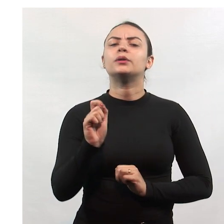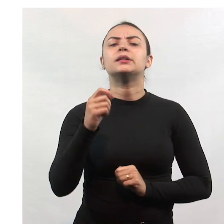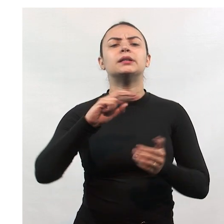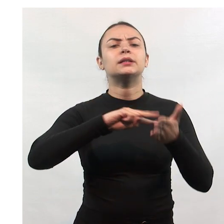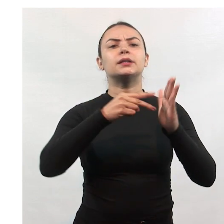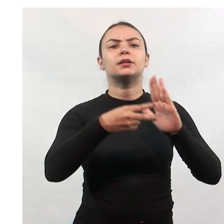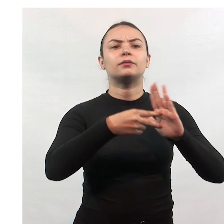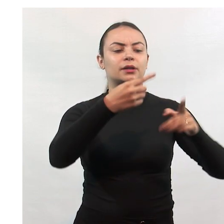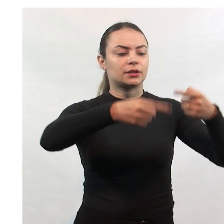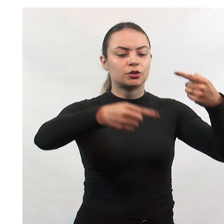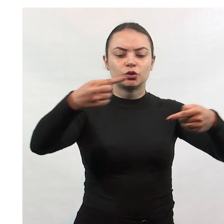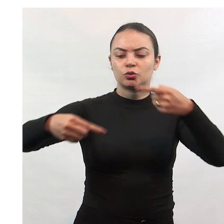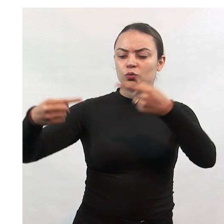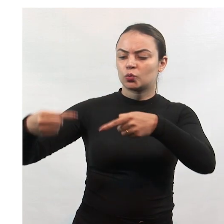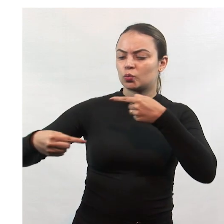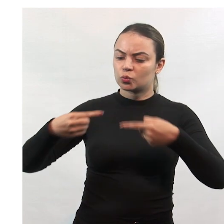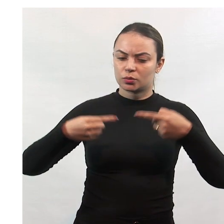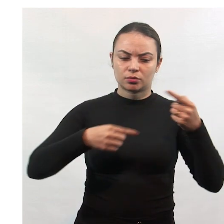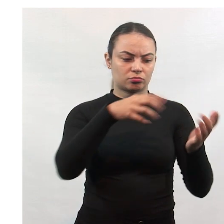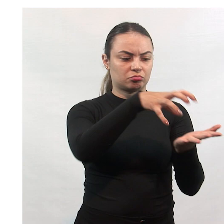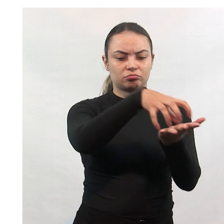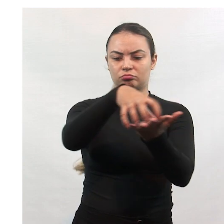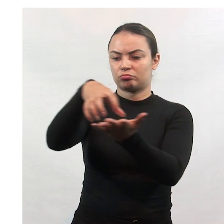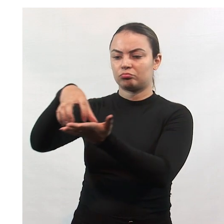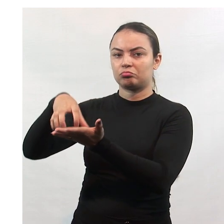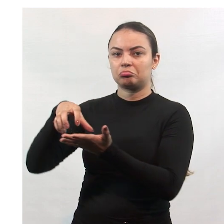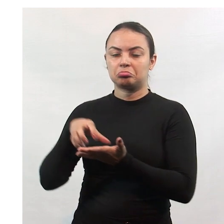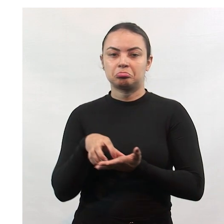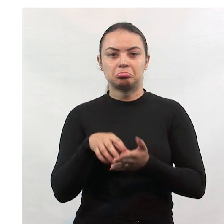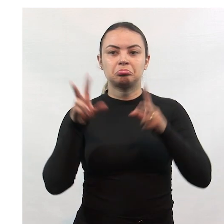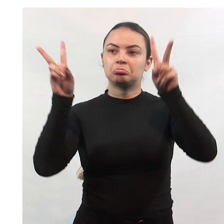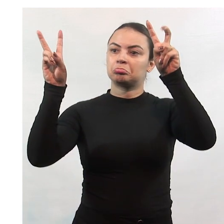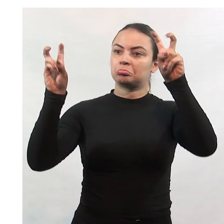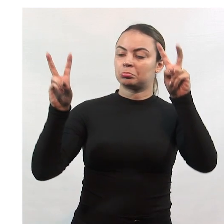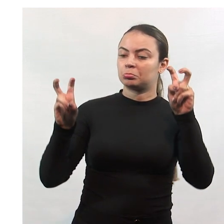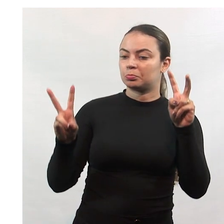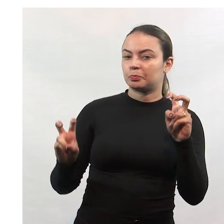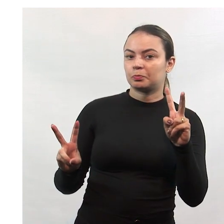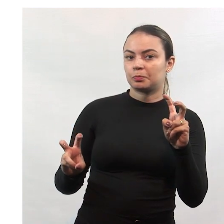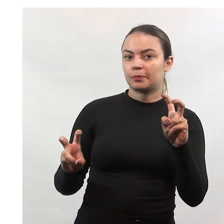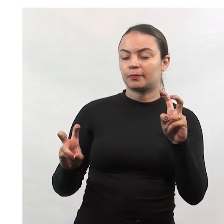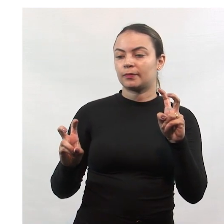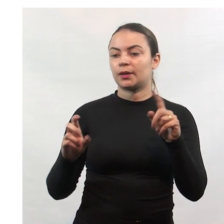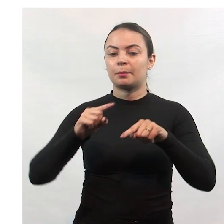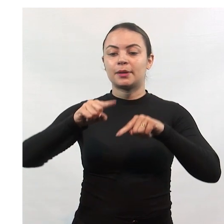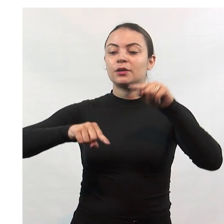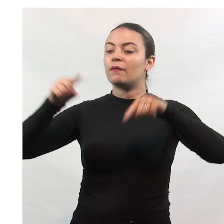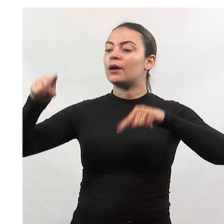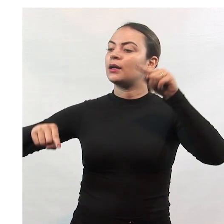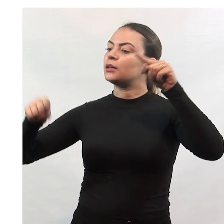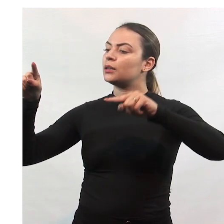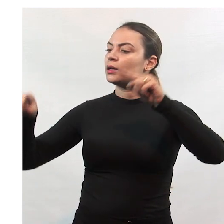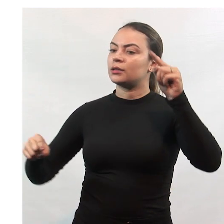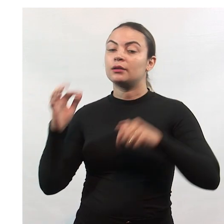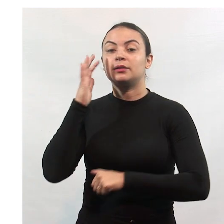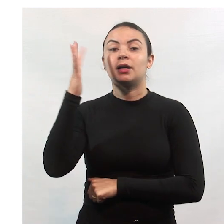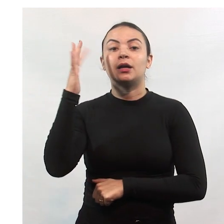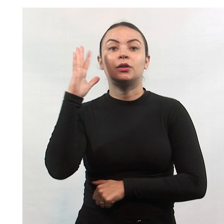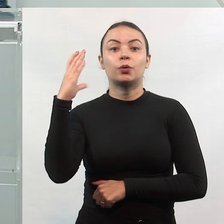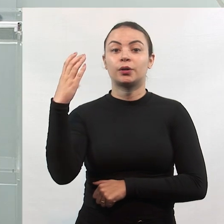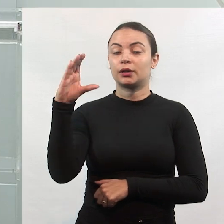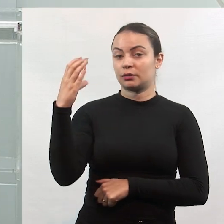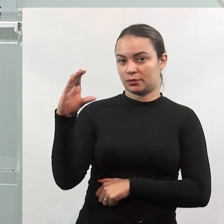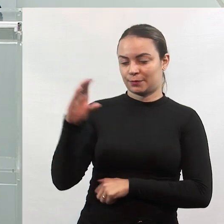de categorias, conceitos e variáveis de uma determinada teoria científica. Essa determinada teoria científica é